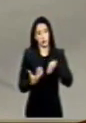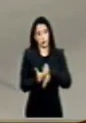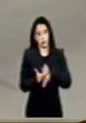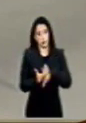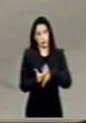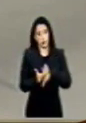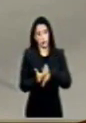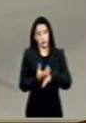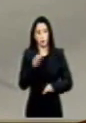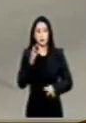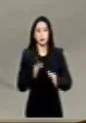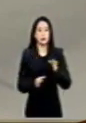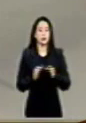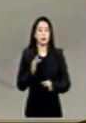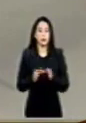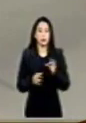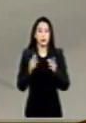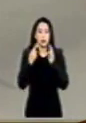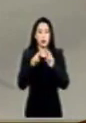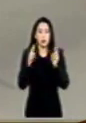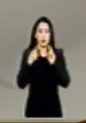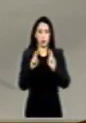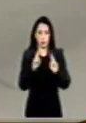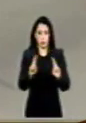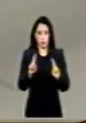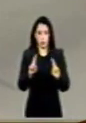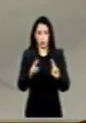No julgamento da reclamação